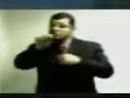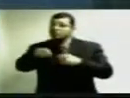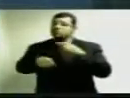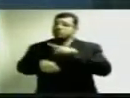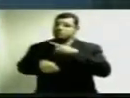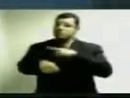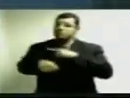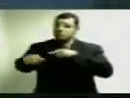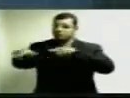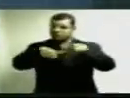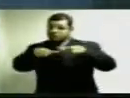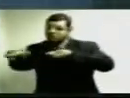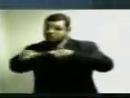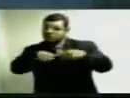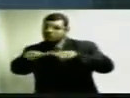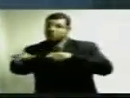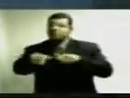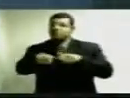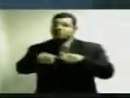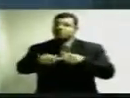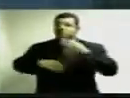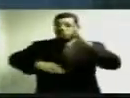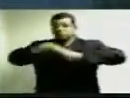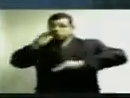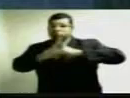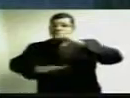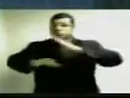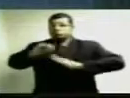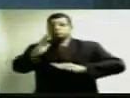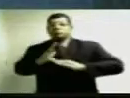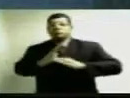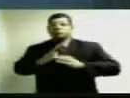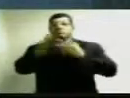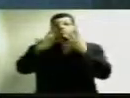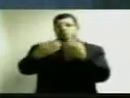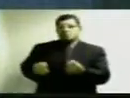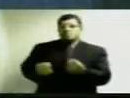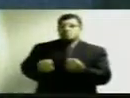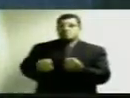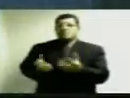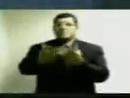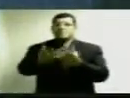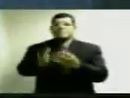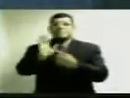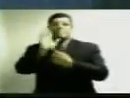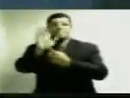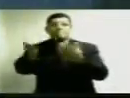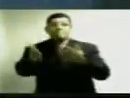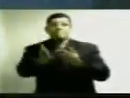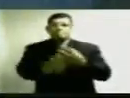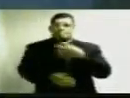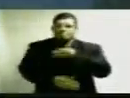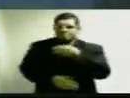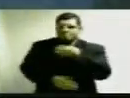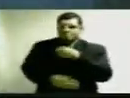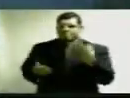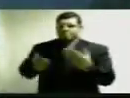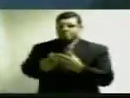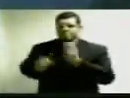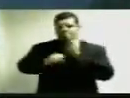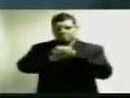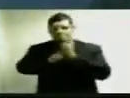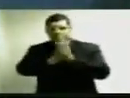precisamos ter uma atitude proativa, firme, que demonstre a sensibilidade